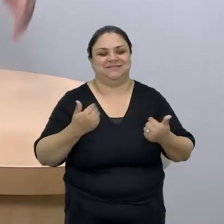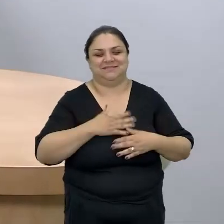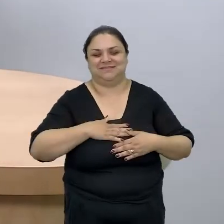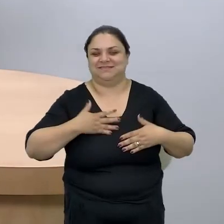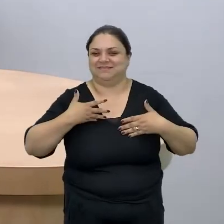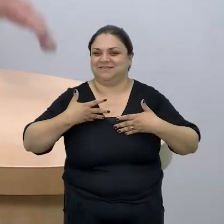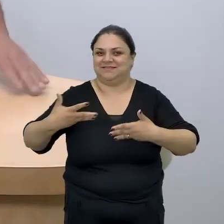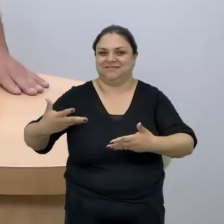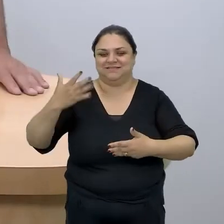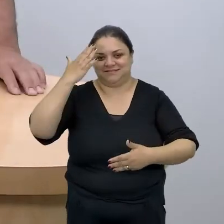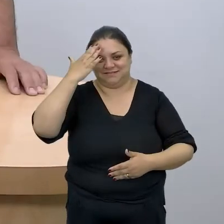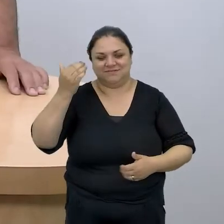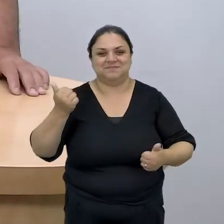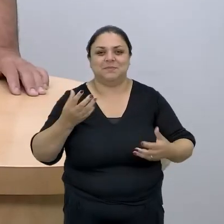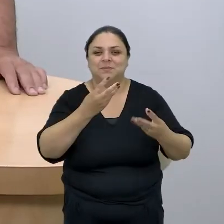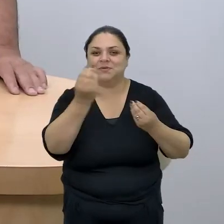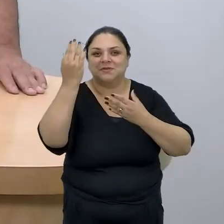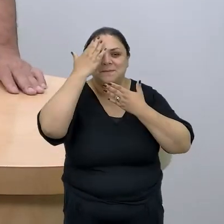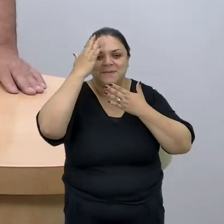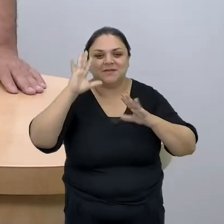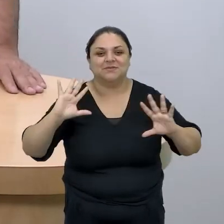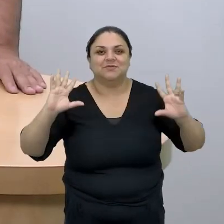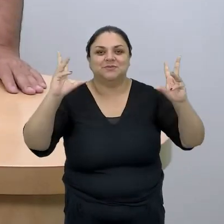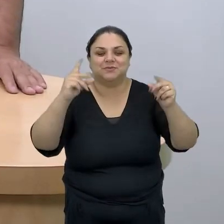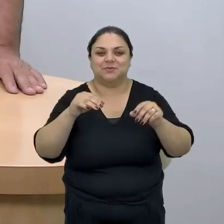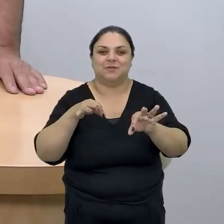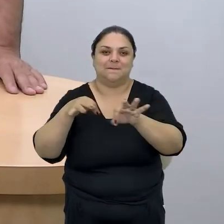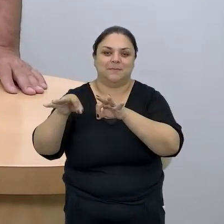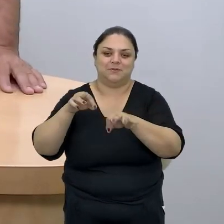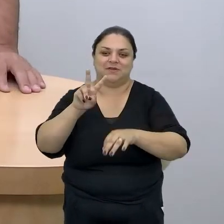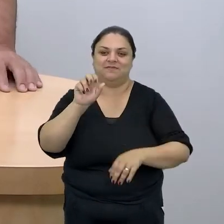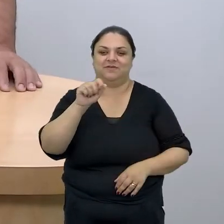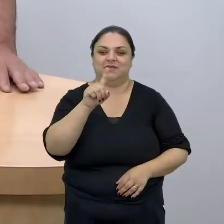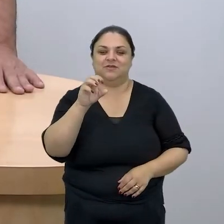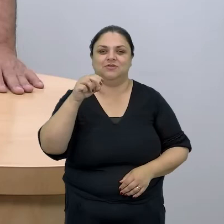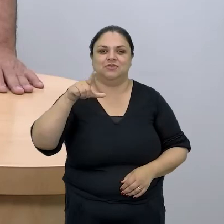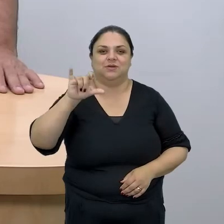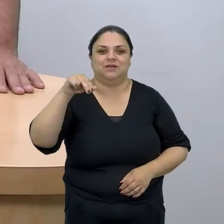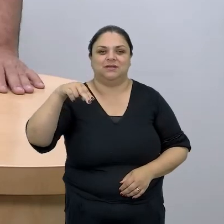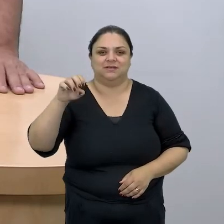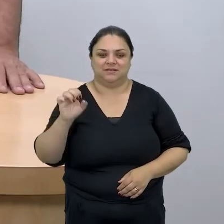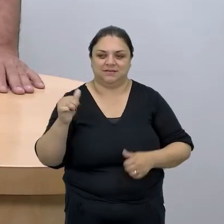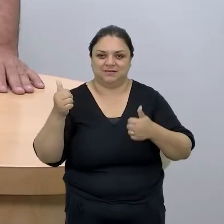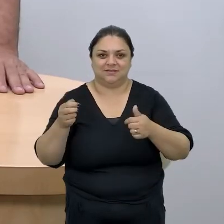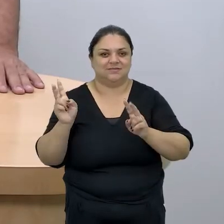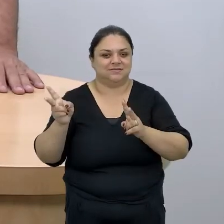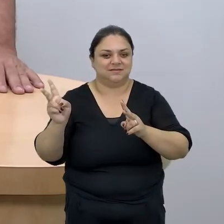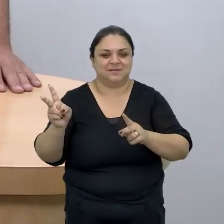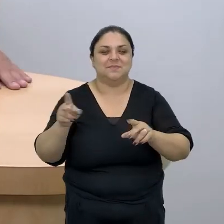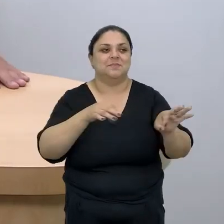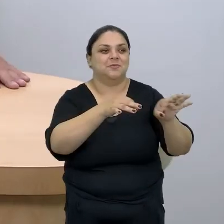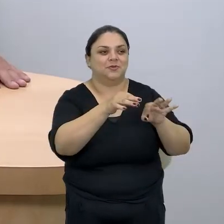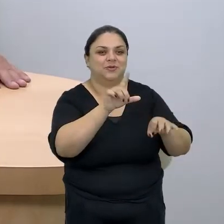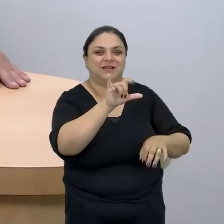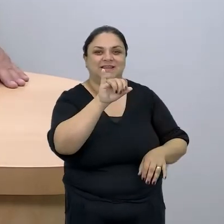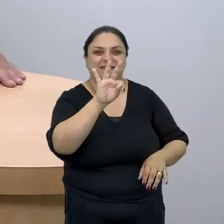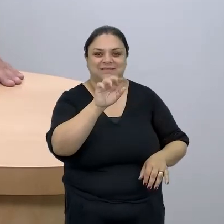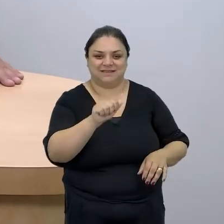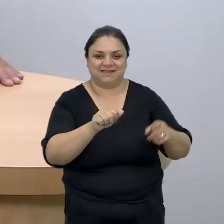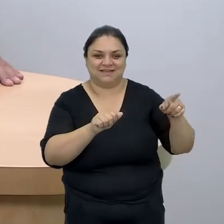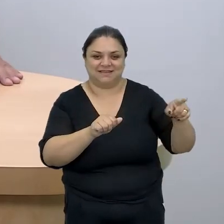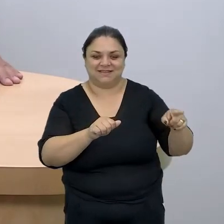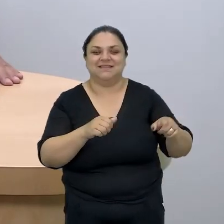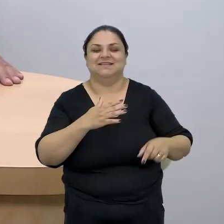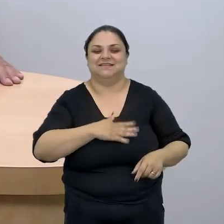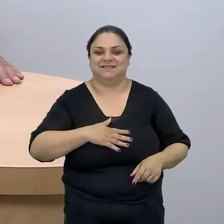aqui. Muito obrigado a toda a Vanzolini que está aqui na produção, a nossa produtora Alita. A Alita não mora na casa